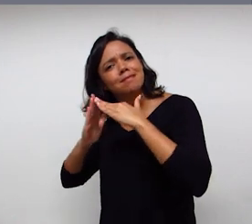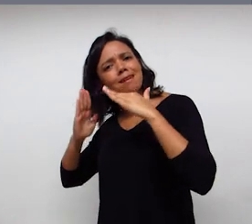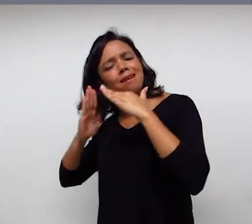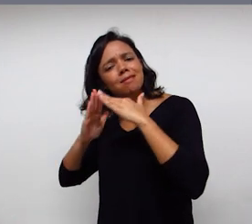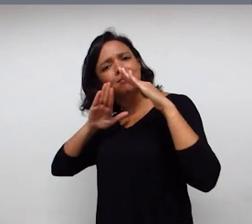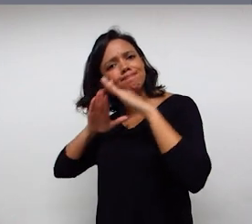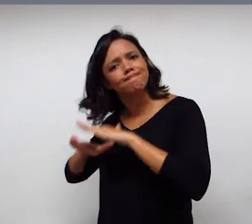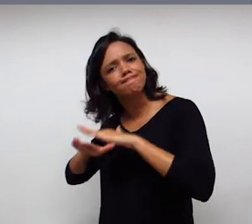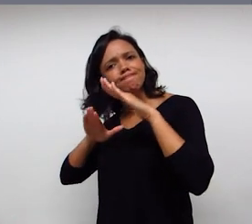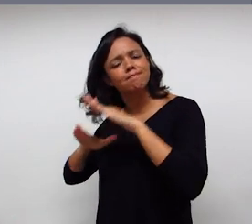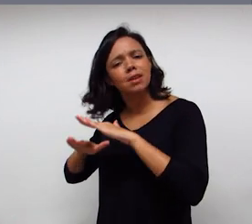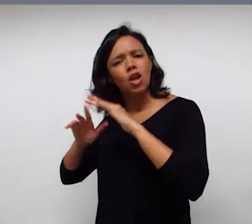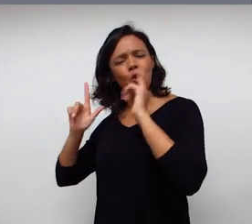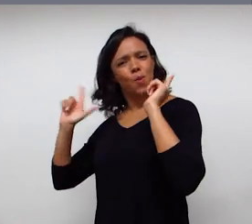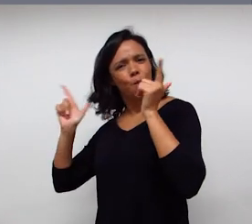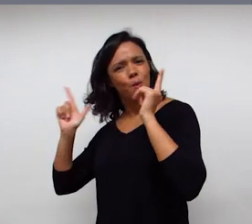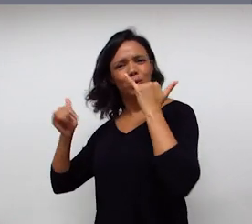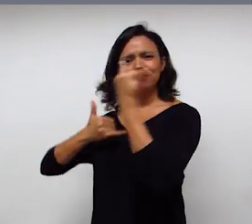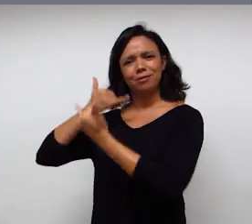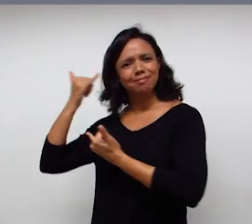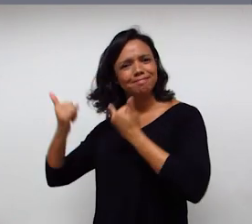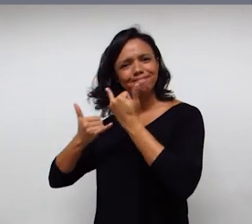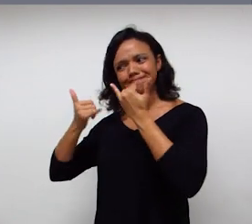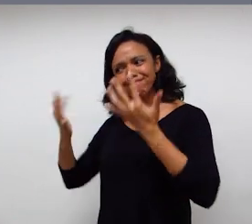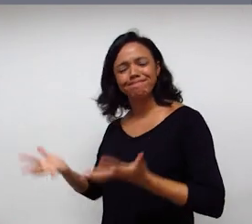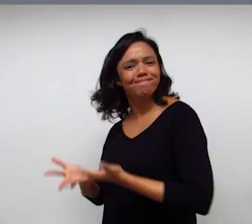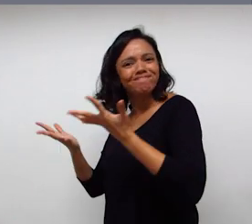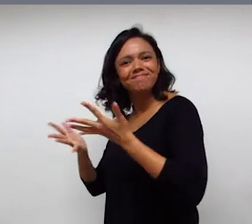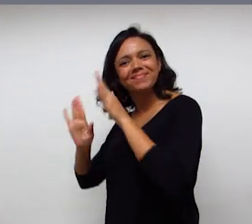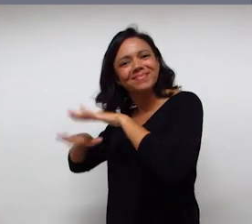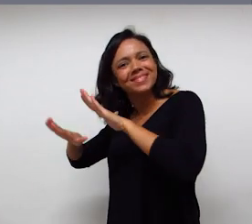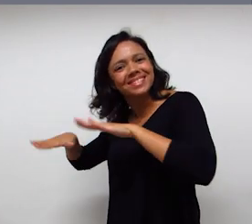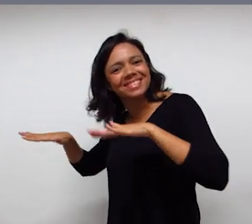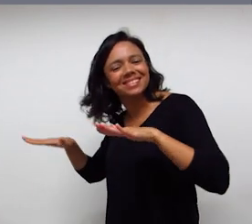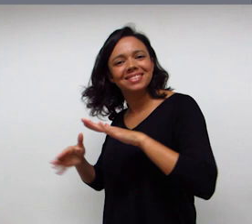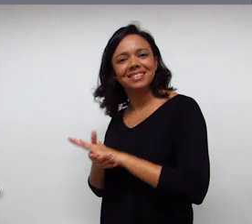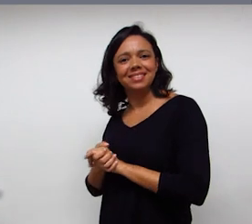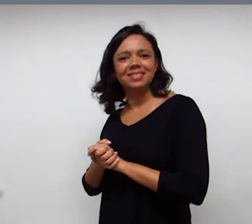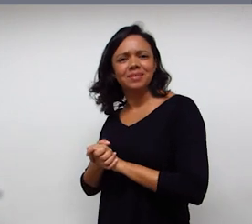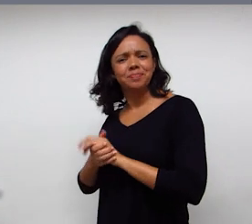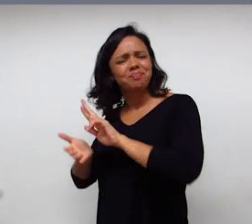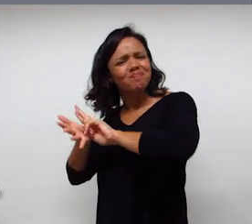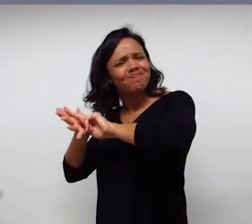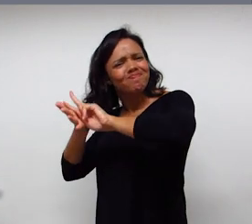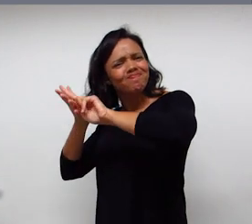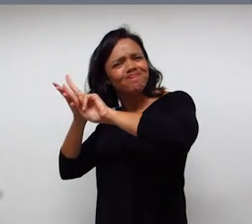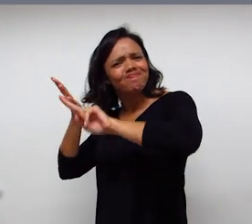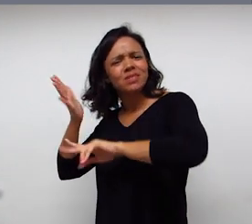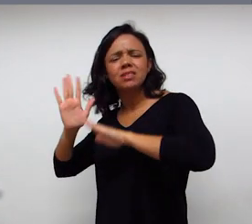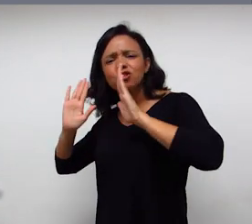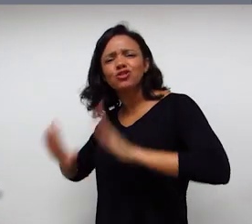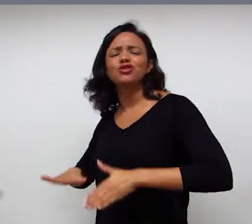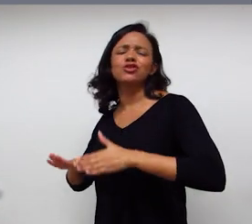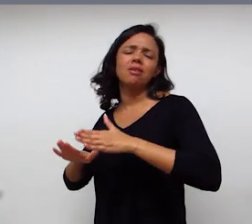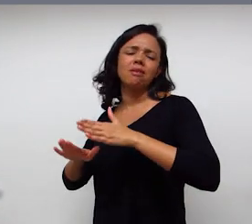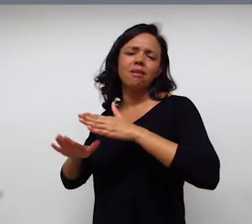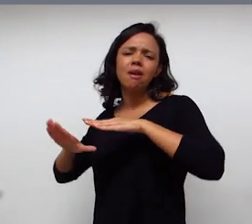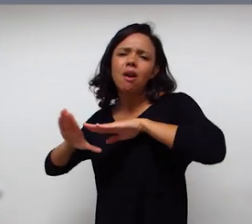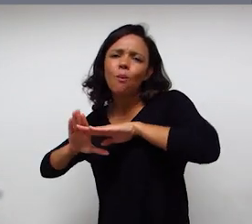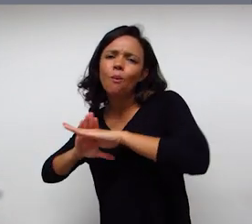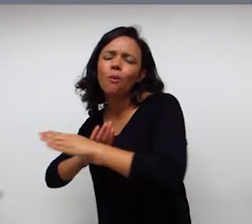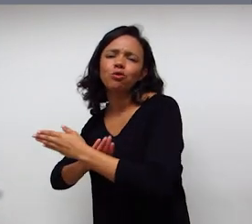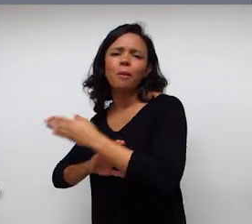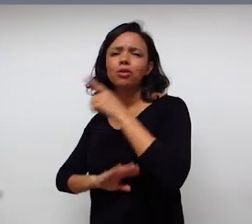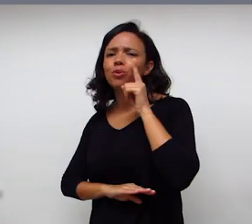casa para curtir, para brincar, para estimular as crianças dentre tantas coisas que elas já